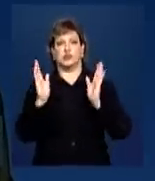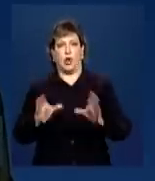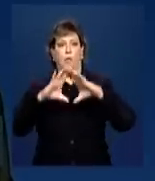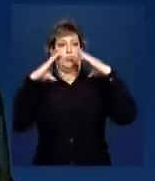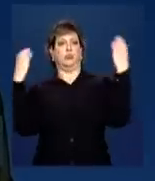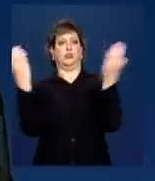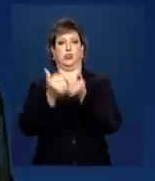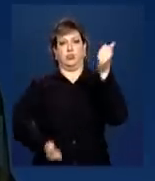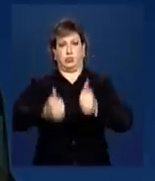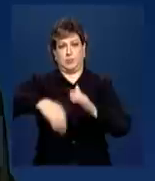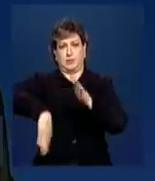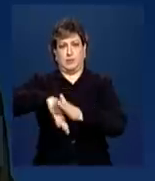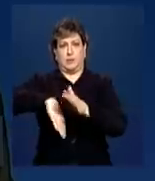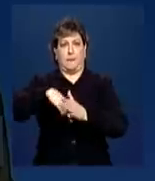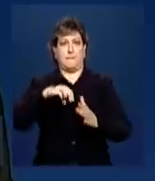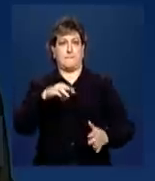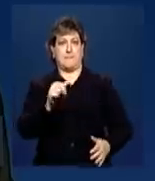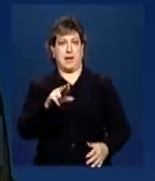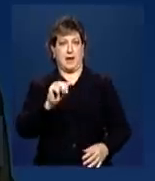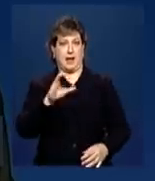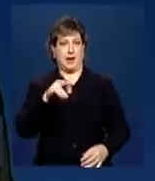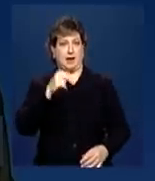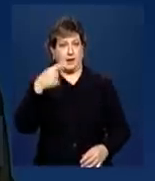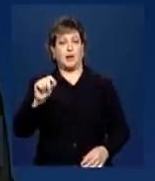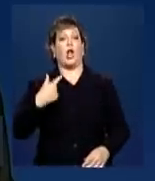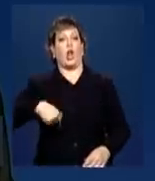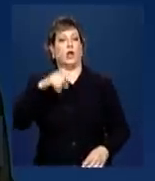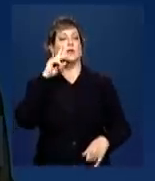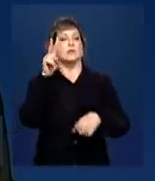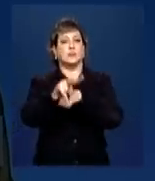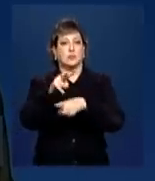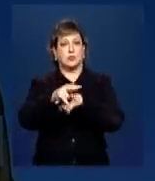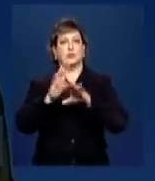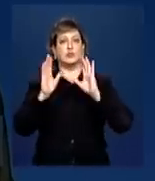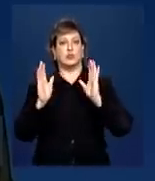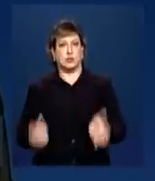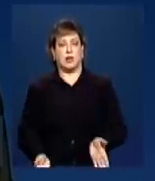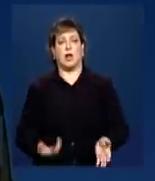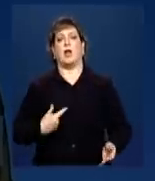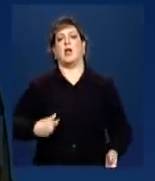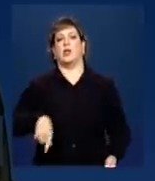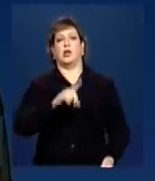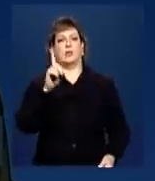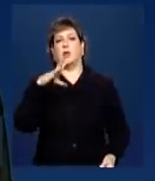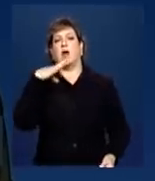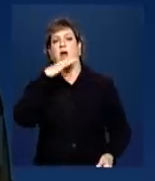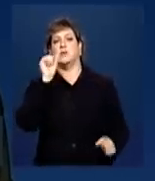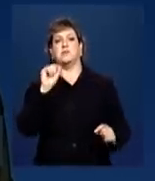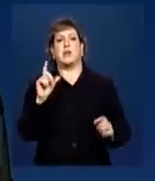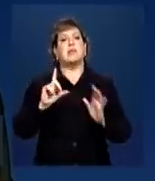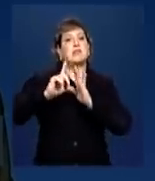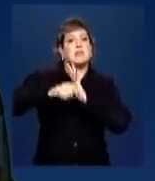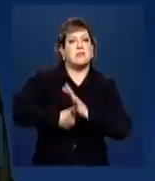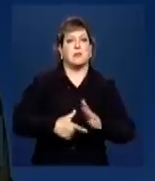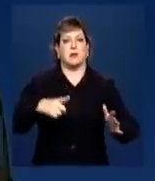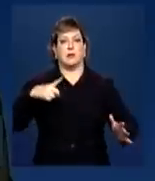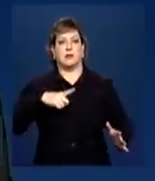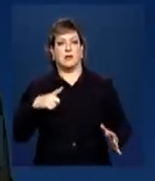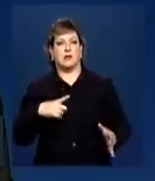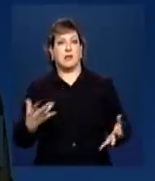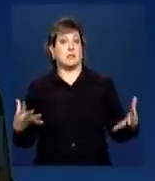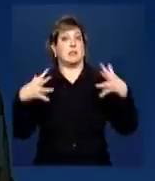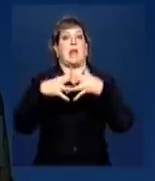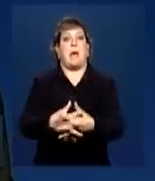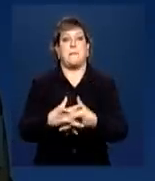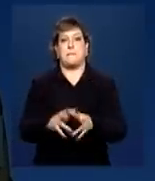Maracanã, nós temos acompanhado, não achamos que haja nenhum atraso que comprometa